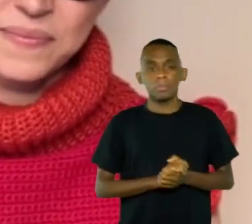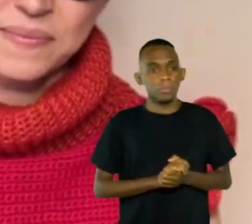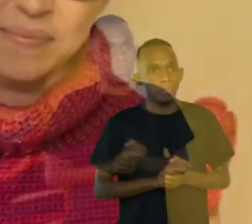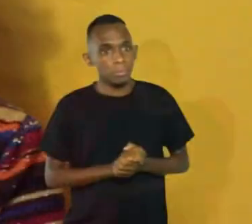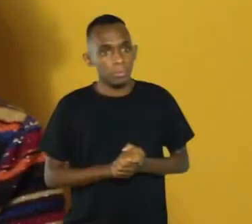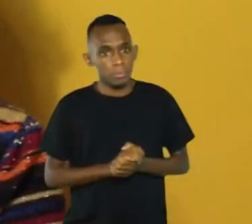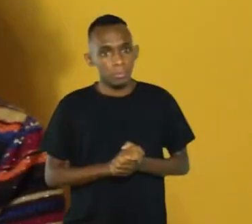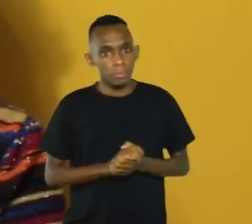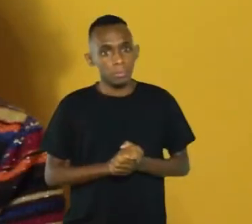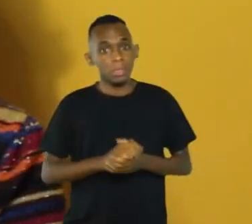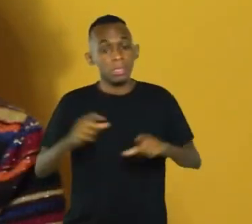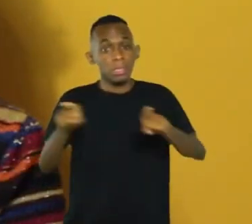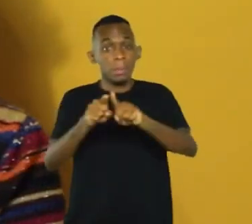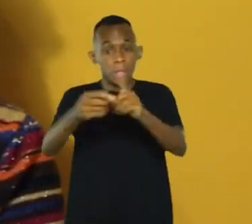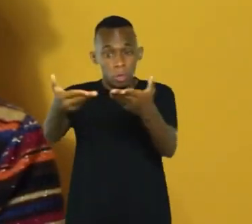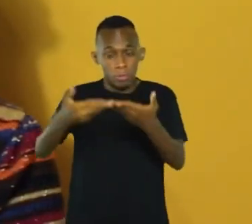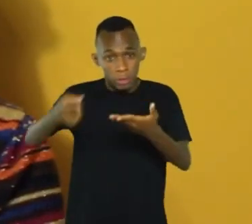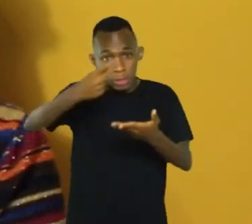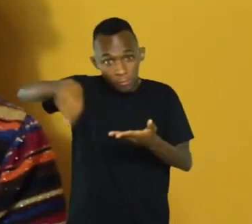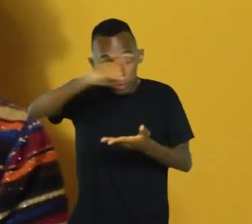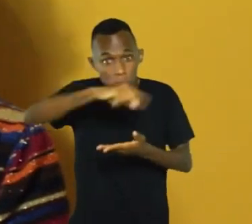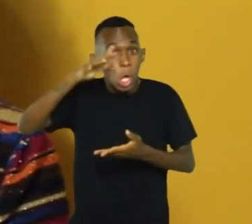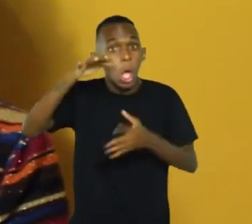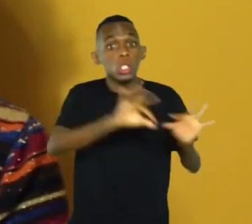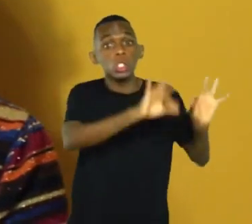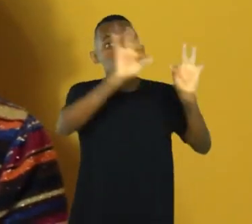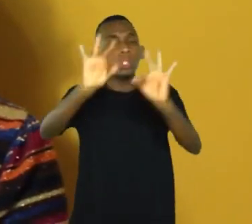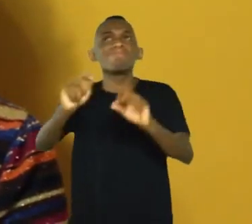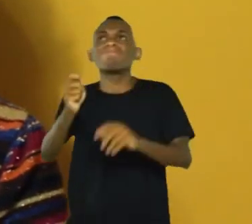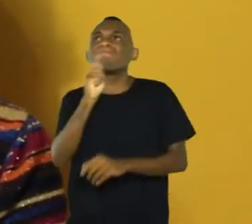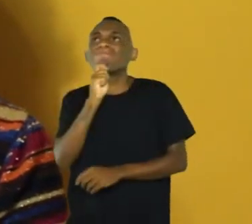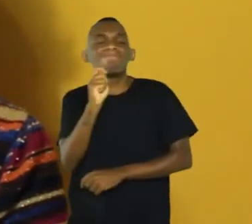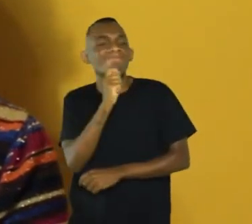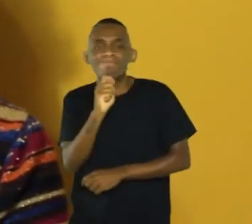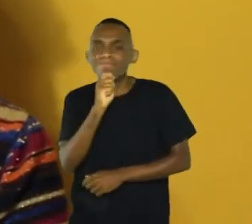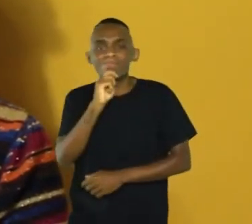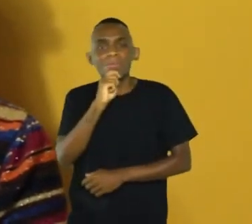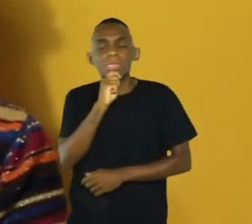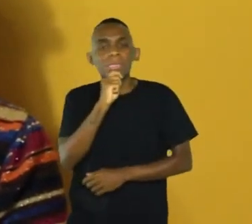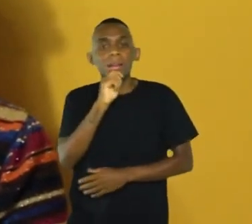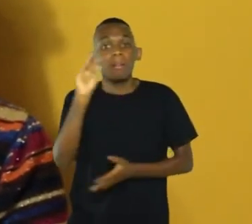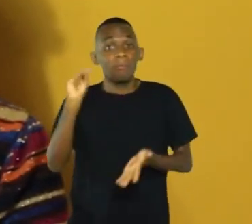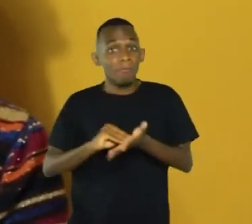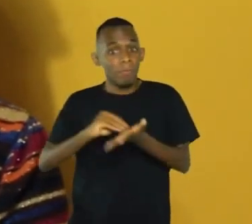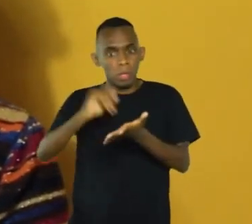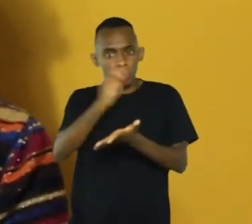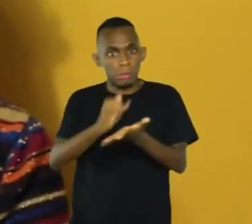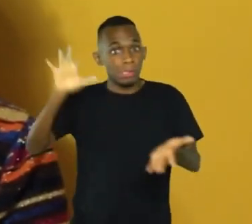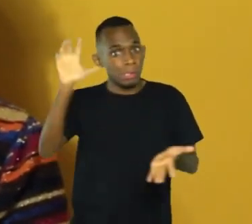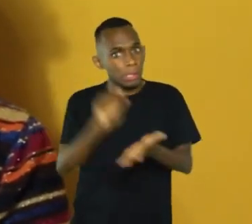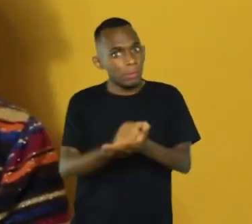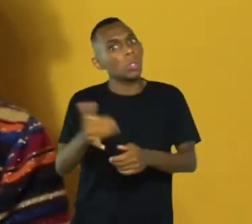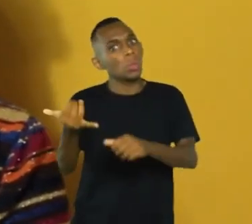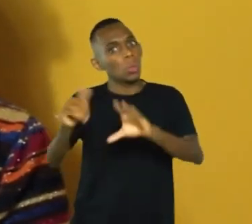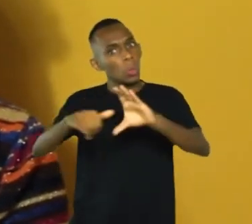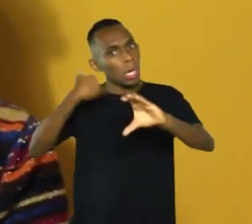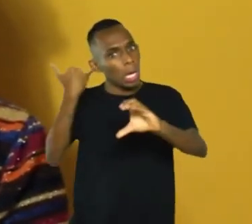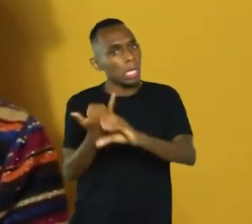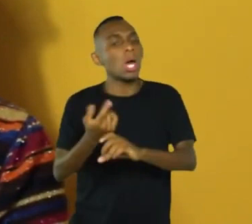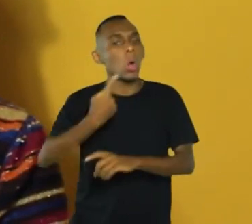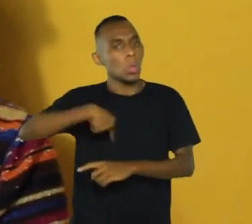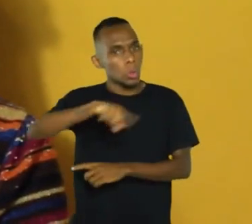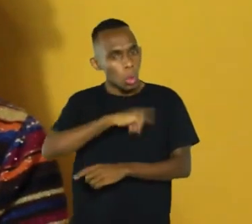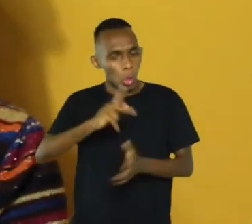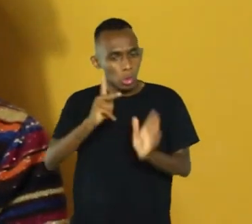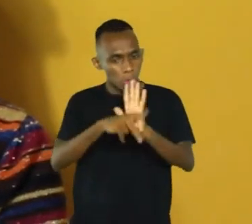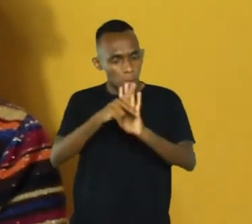e convidar vocês que estão aí assistindo também, que ainda não se inscreveram no canal do Sempre um Papo, para se